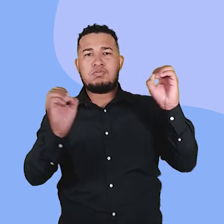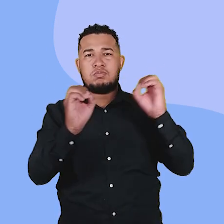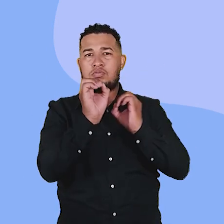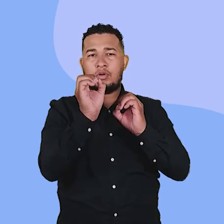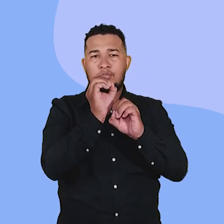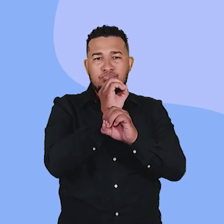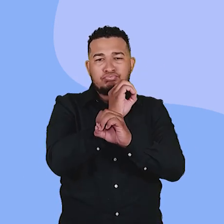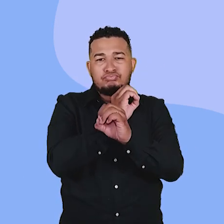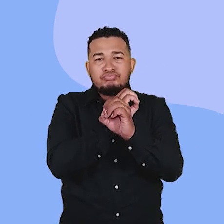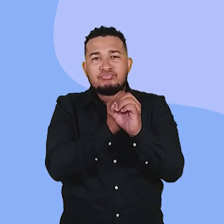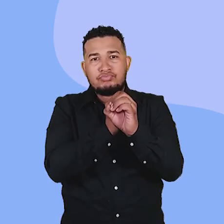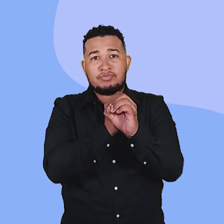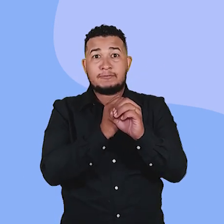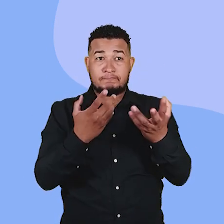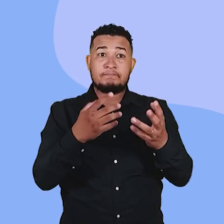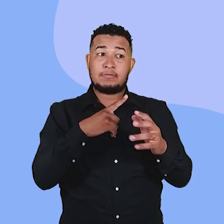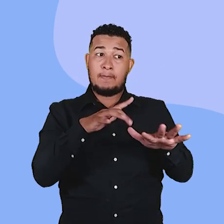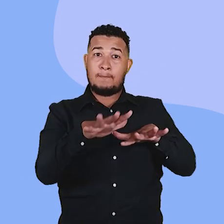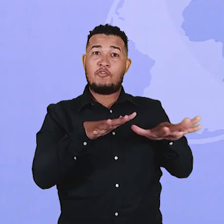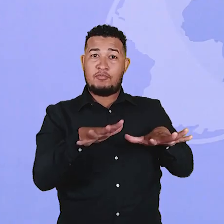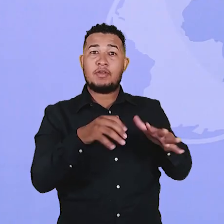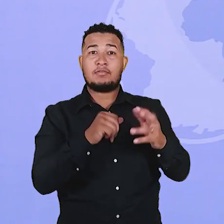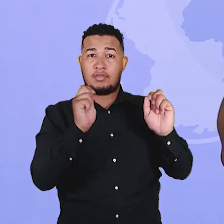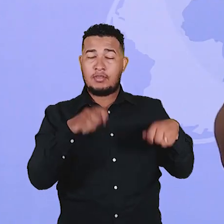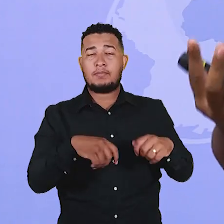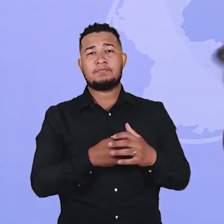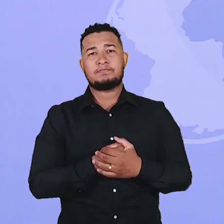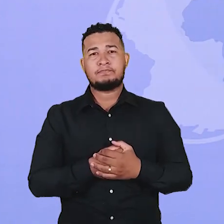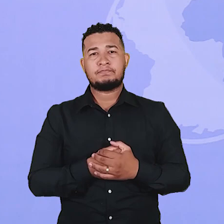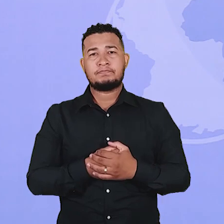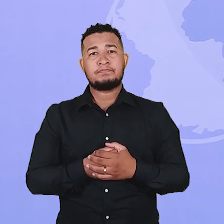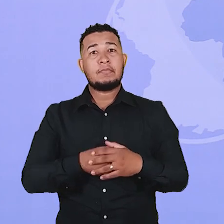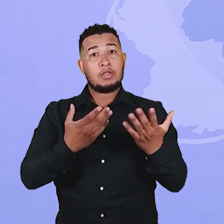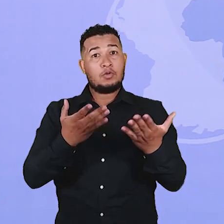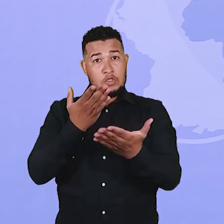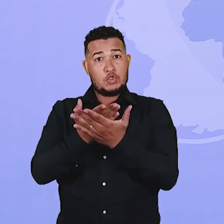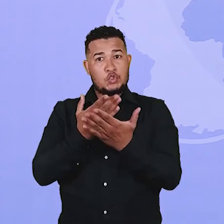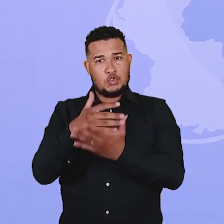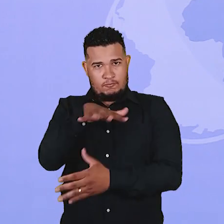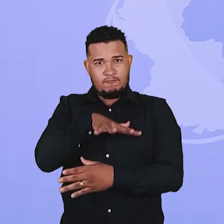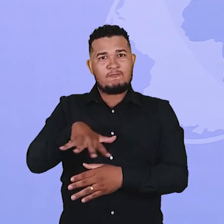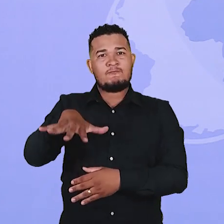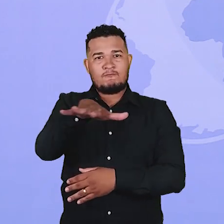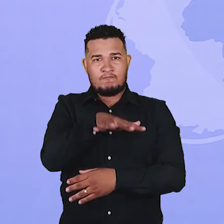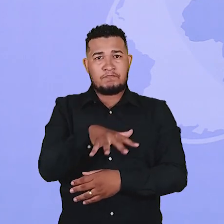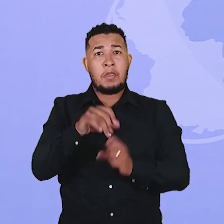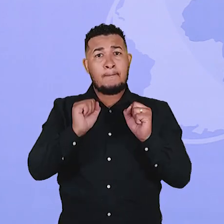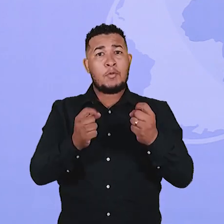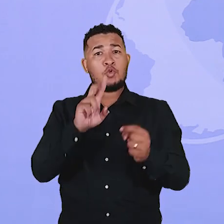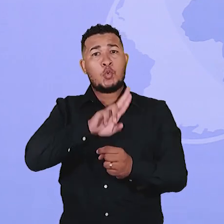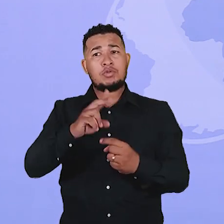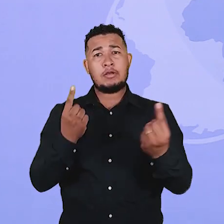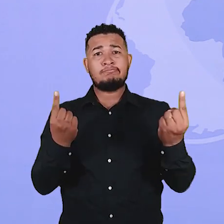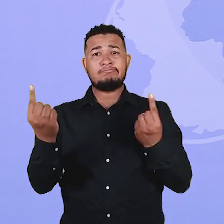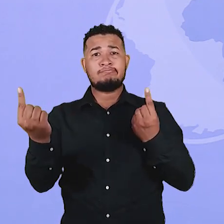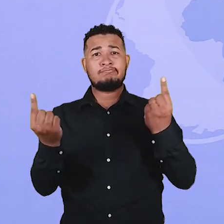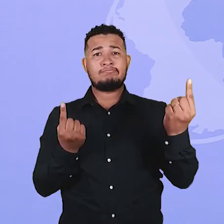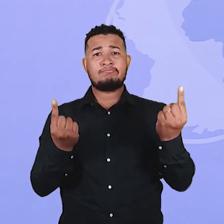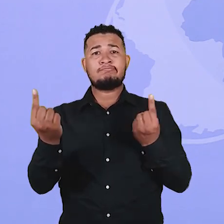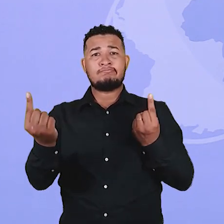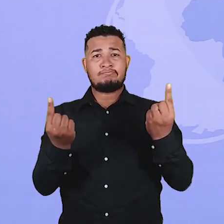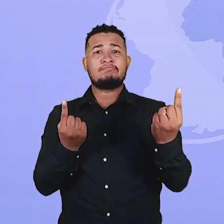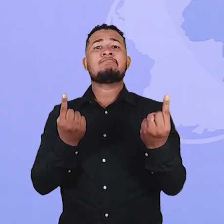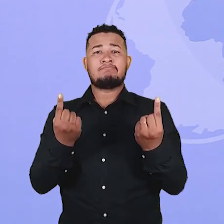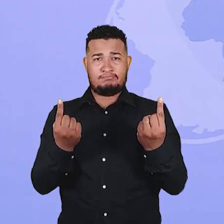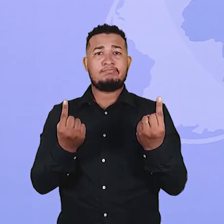a temperatura a partir desse movimento. Então aqui na termologia, às vezes eu posso usar ela do ponto de